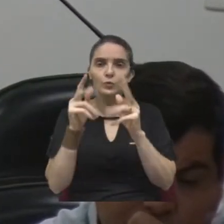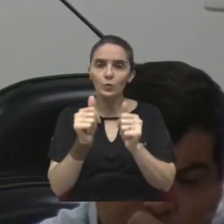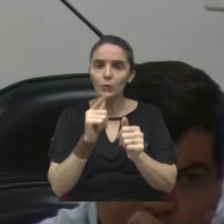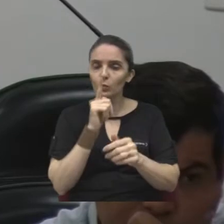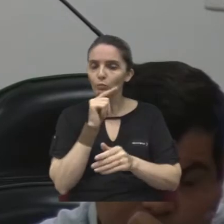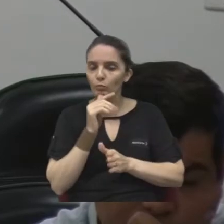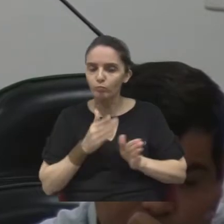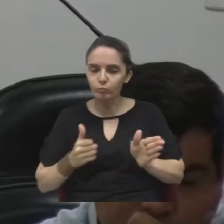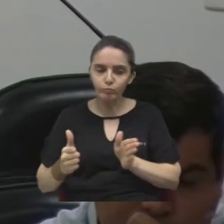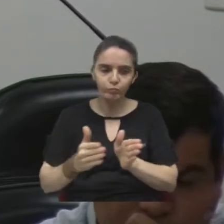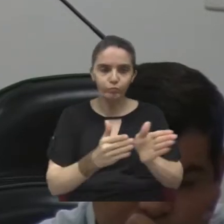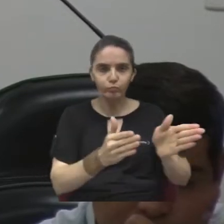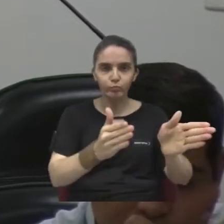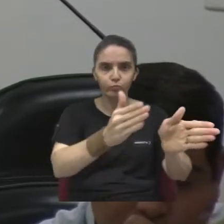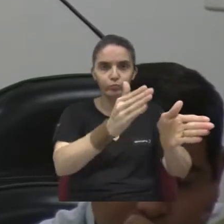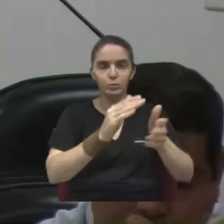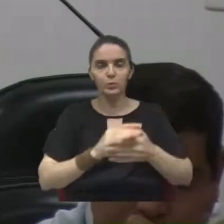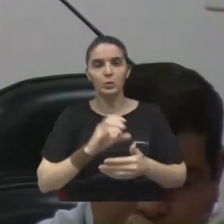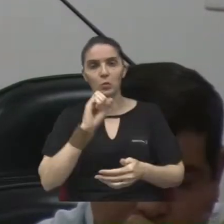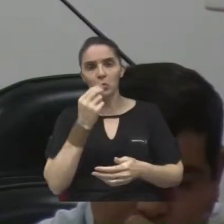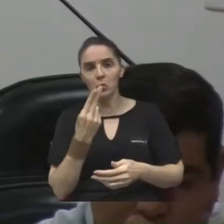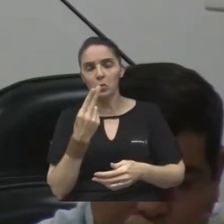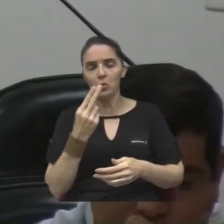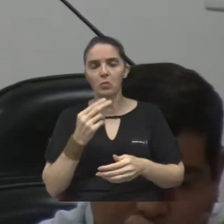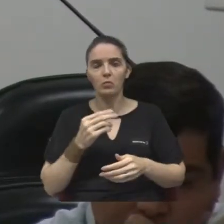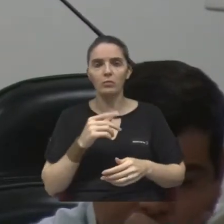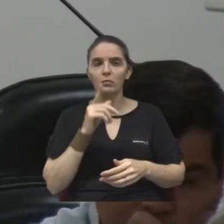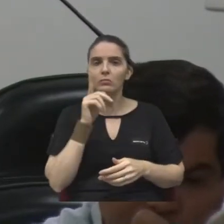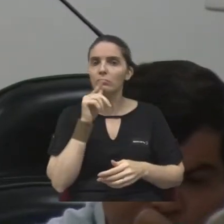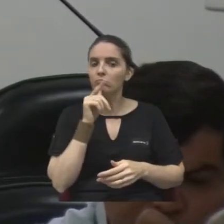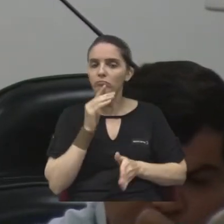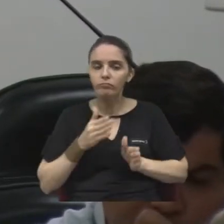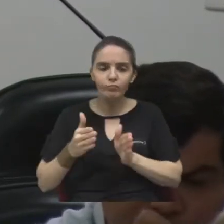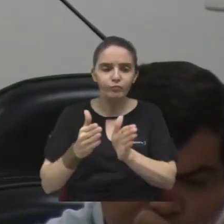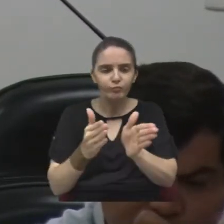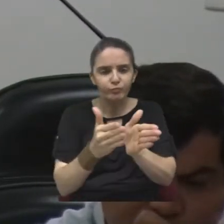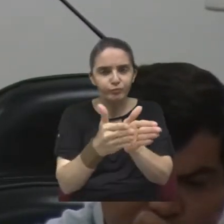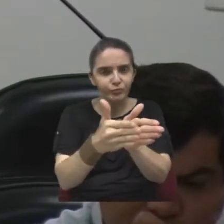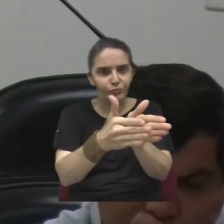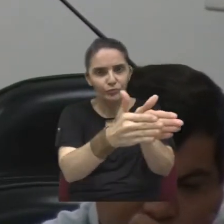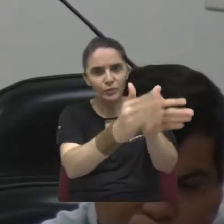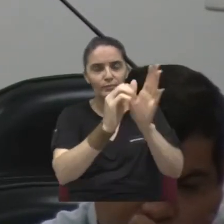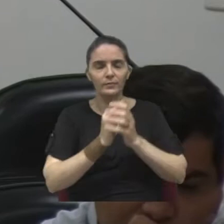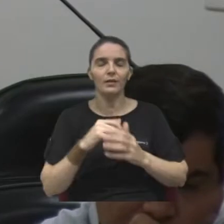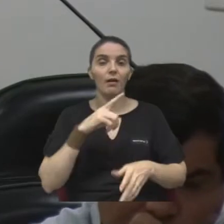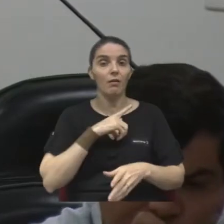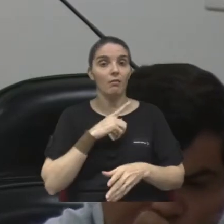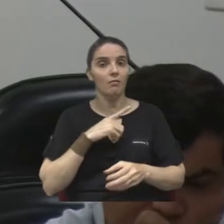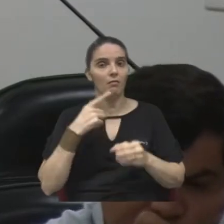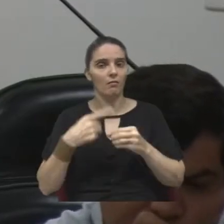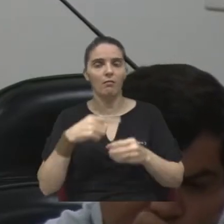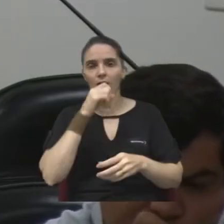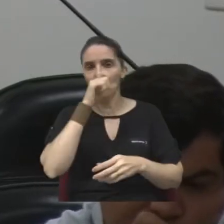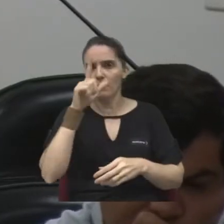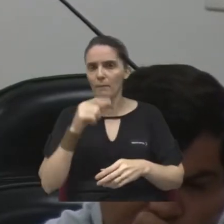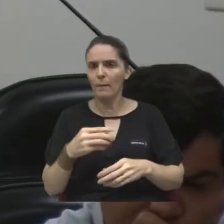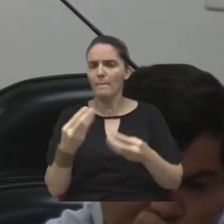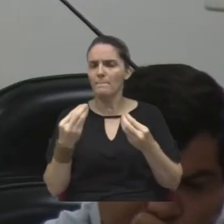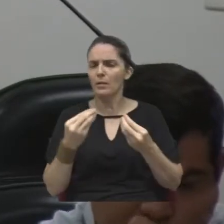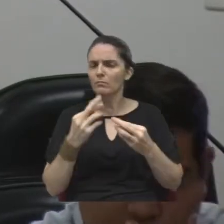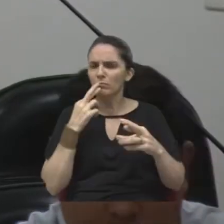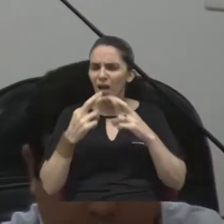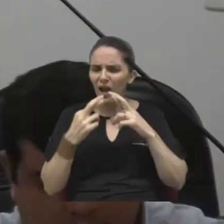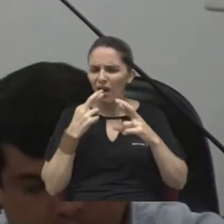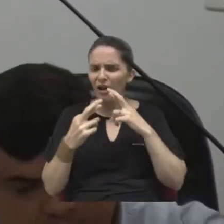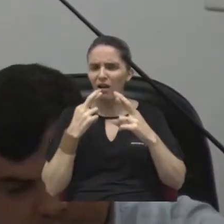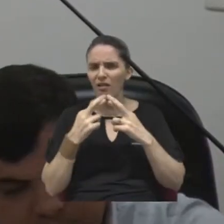ribeirões que se encontram em nossa cidade. Muitas reclamações, não de agora, mas de